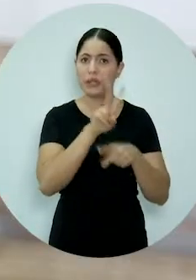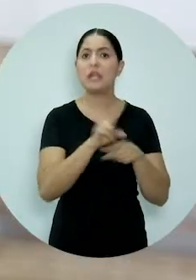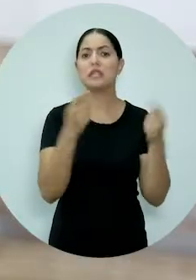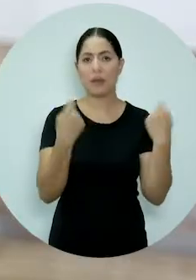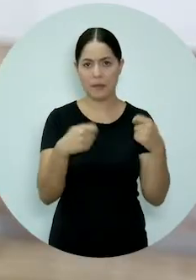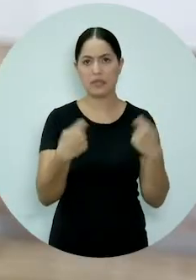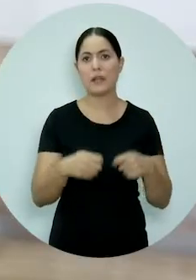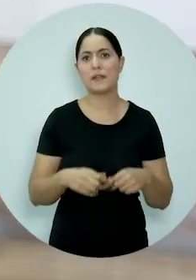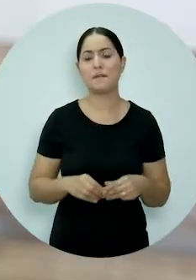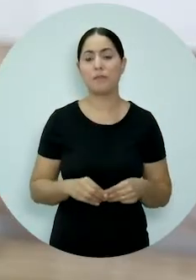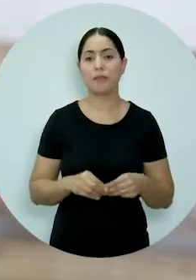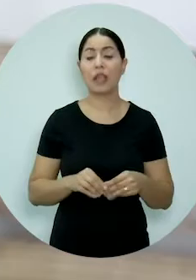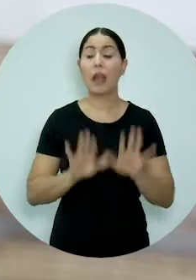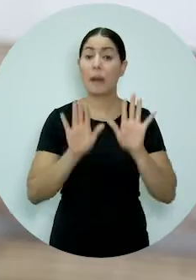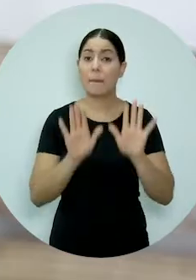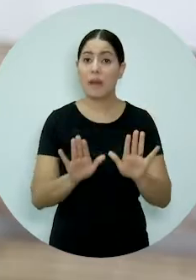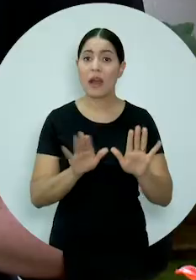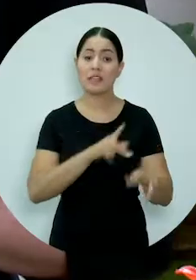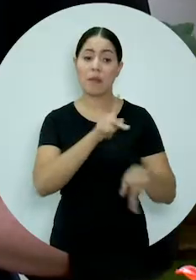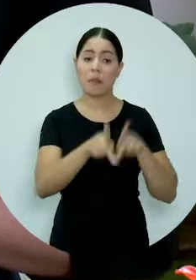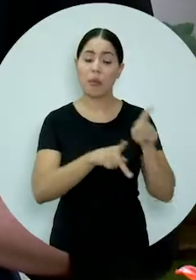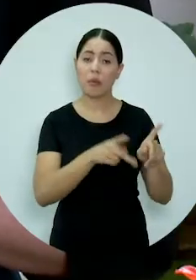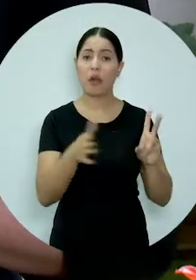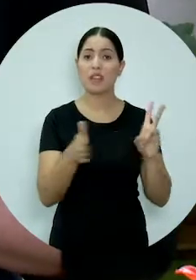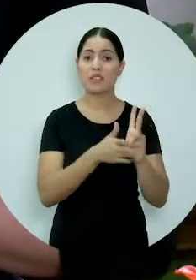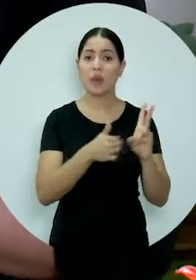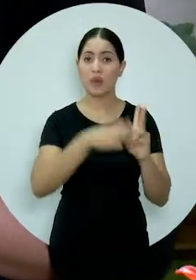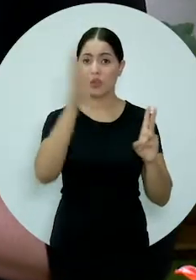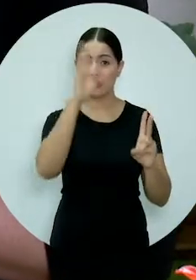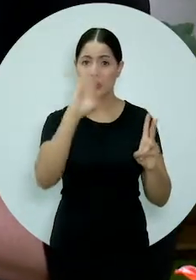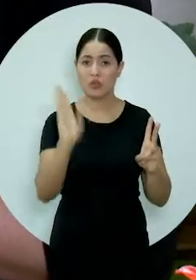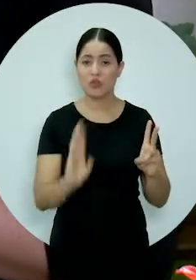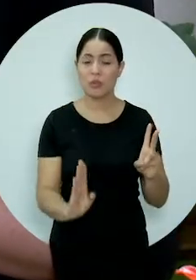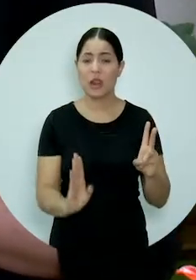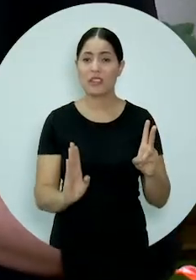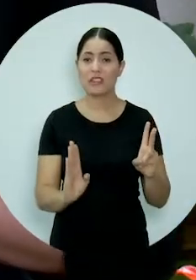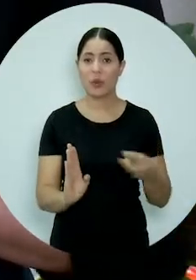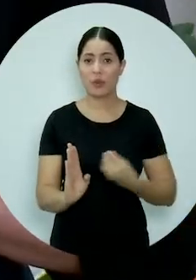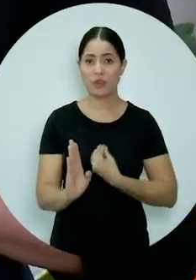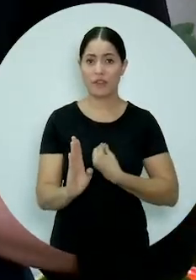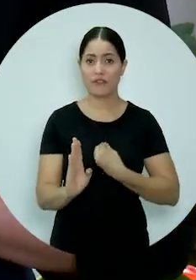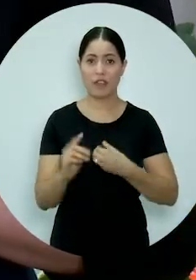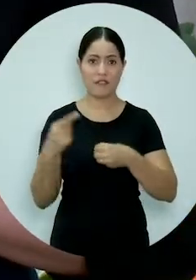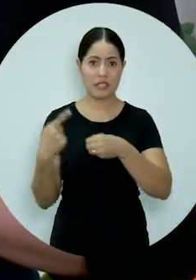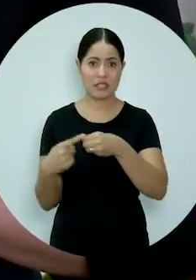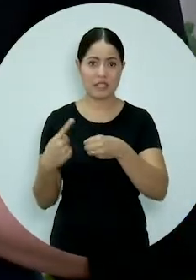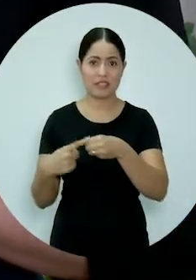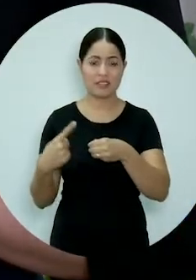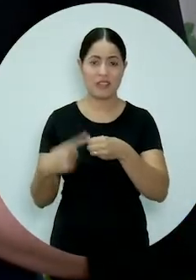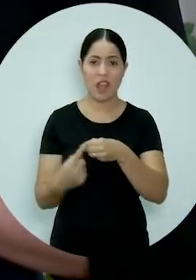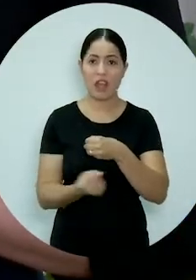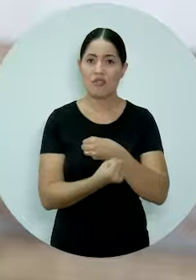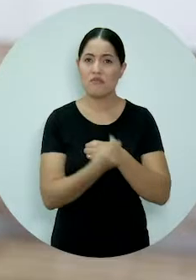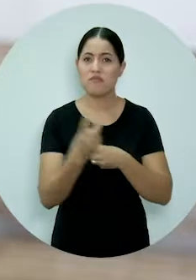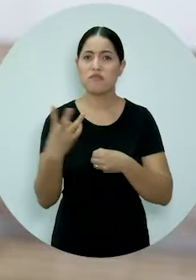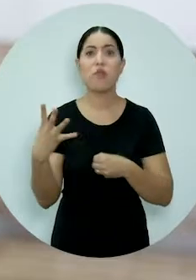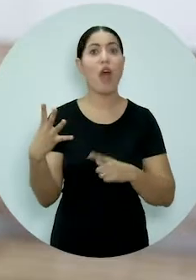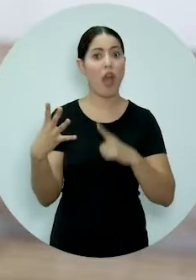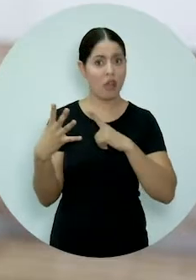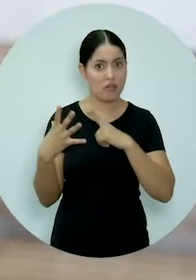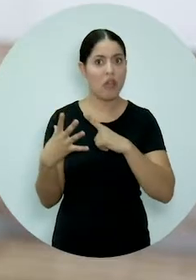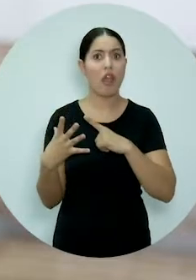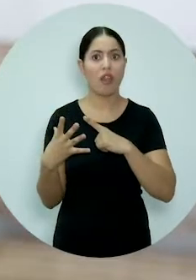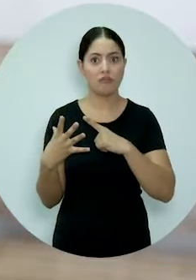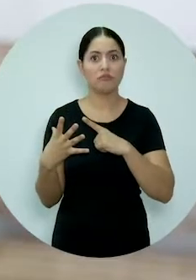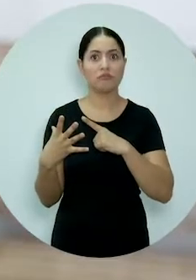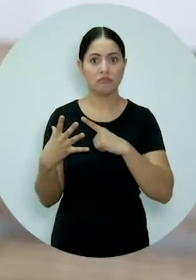dessas terras e a proteção é tão necessária. Mas a população indígena hoje no Brasil, que reside nas cidades, há uma